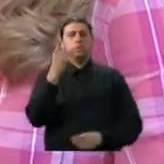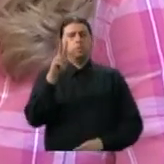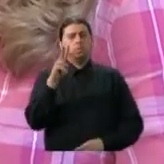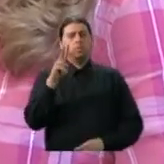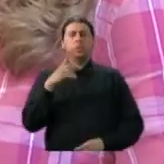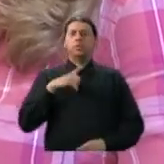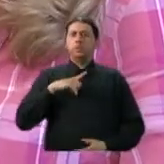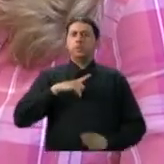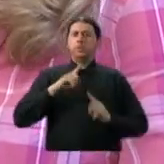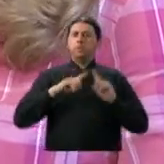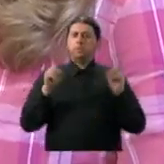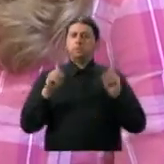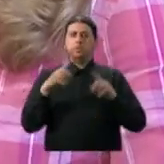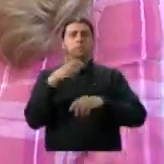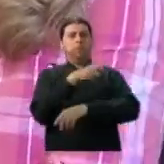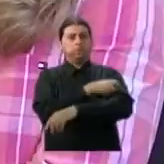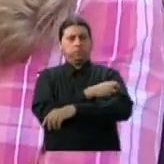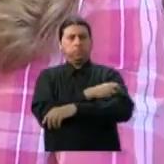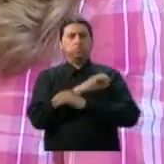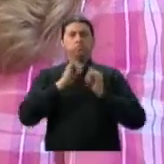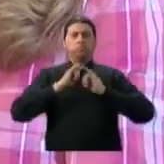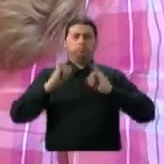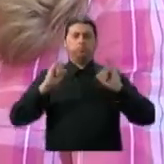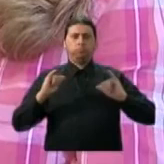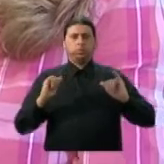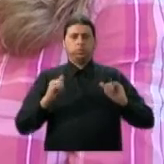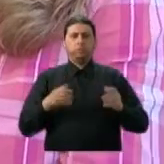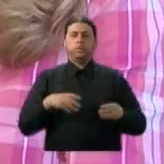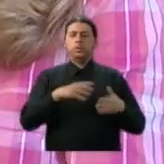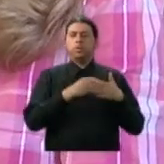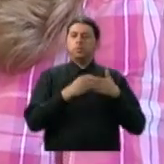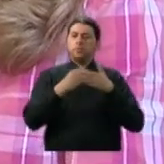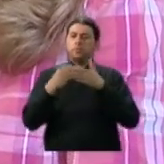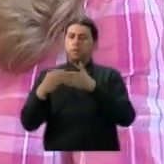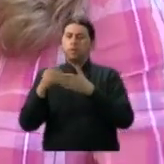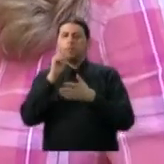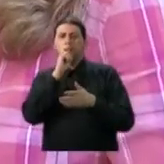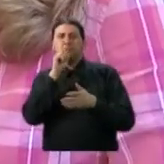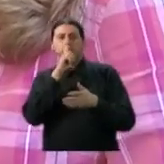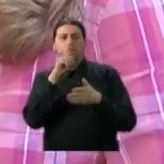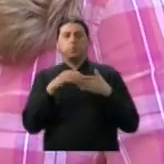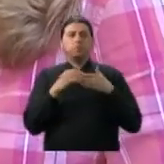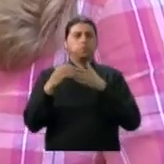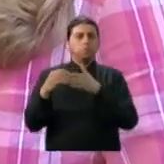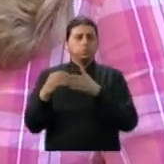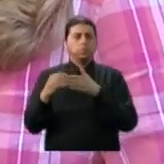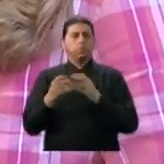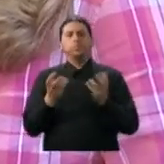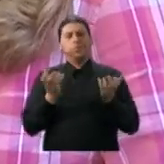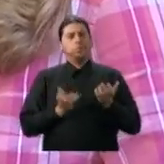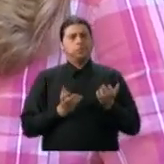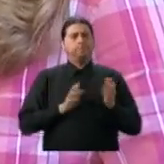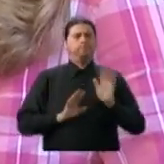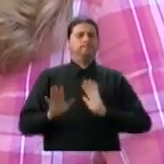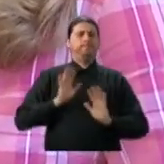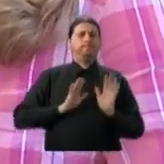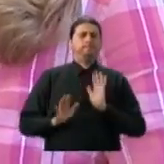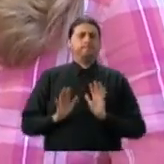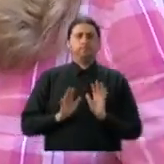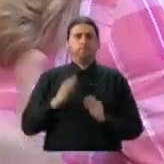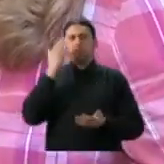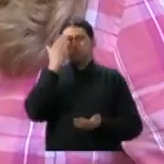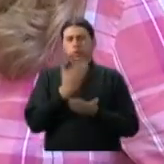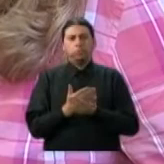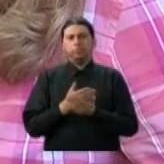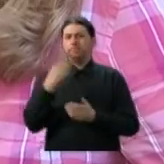para vacinação, até o levar, né, para vacinação dos pais ou responsáveis, é muito menor, né? Eles ainda não acreditam que